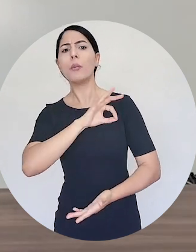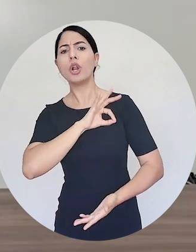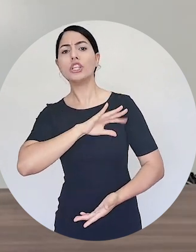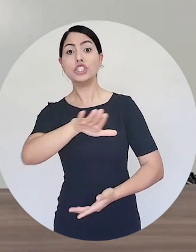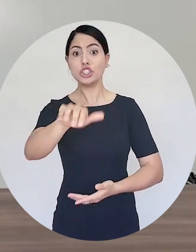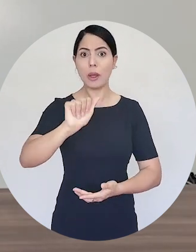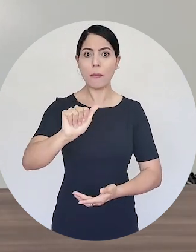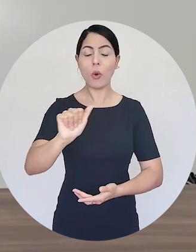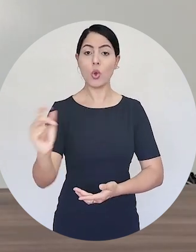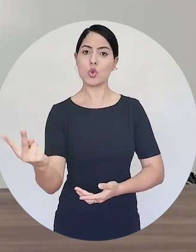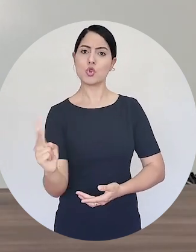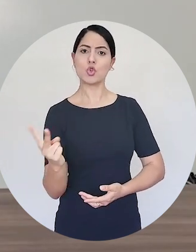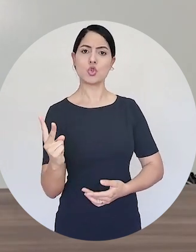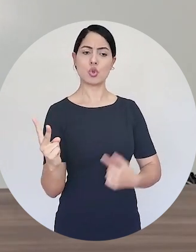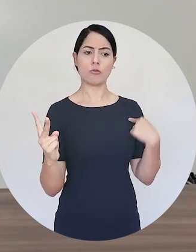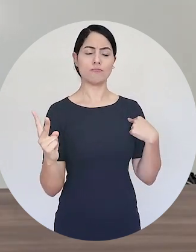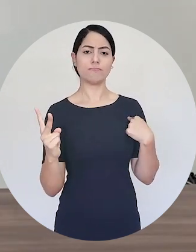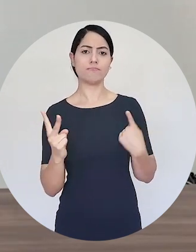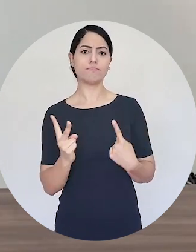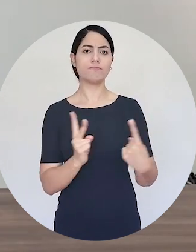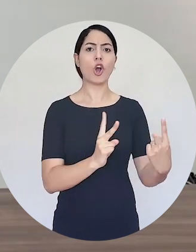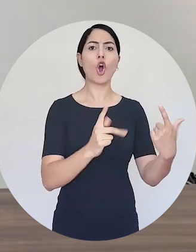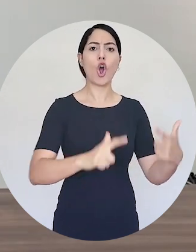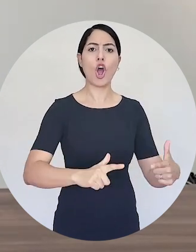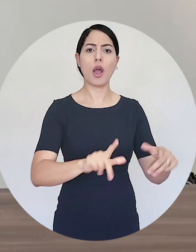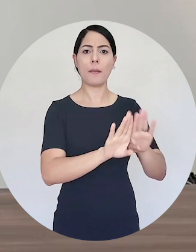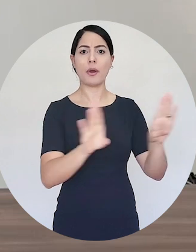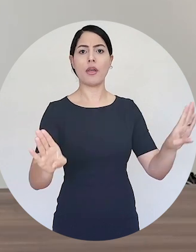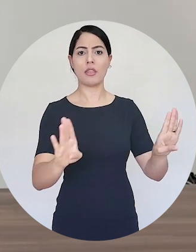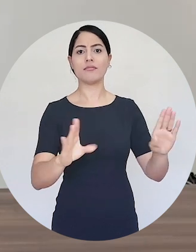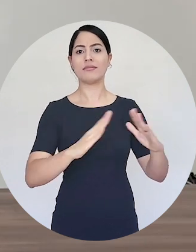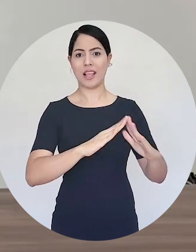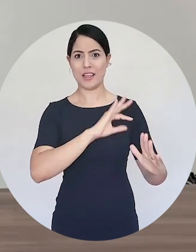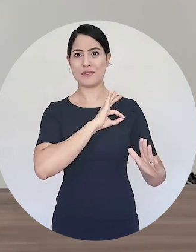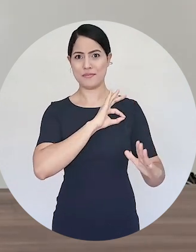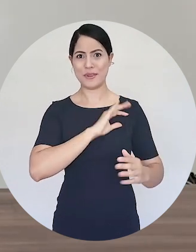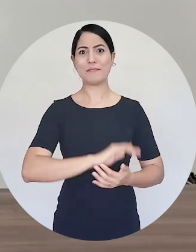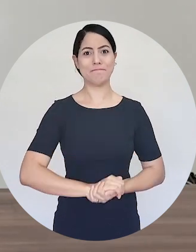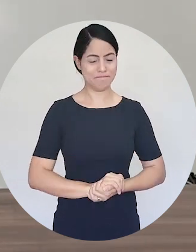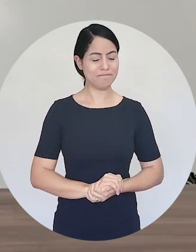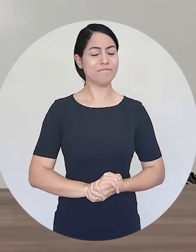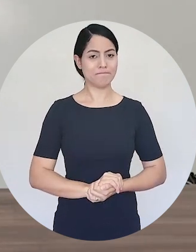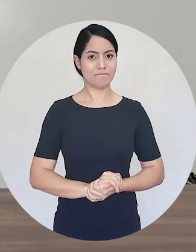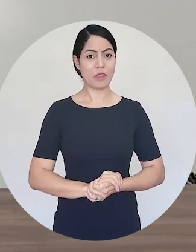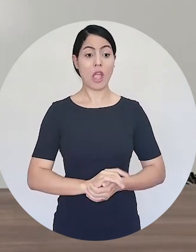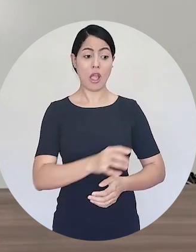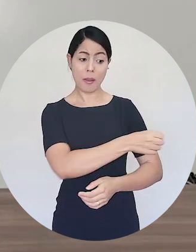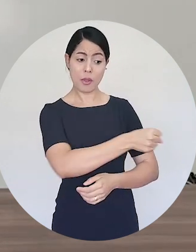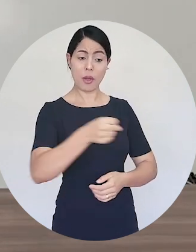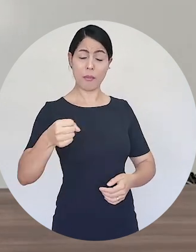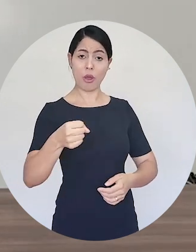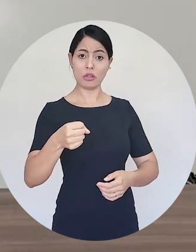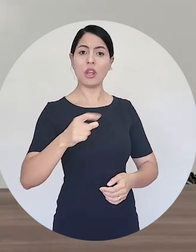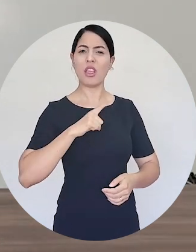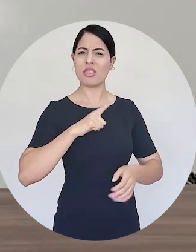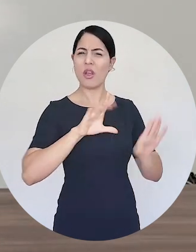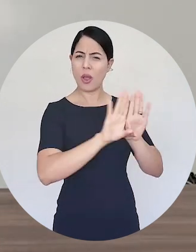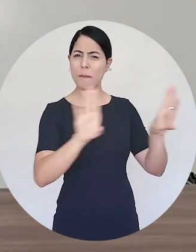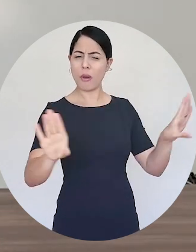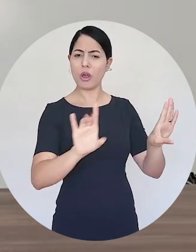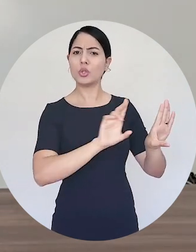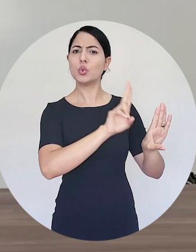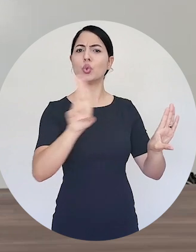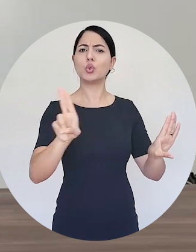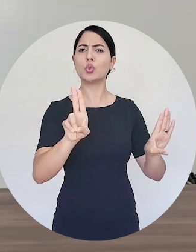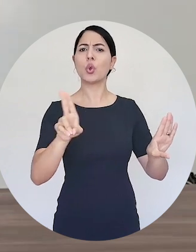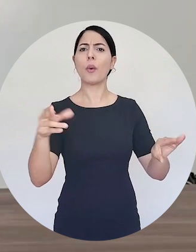os dois me levaram da sala até a entrada da porta da delegacia. Chegando lá, ela ainda abriu a porta, uma